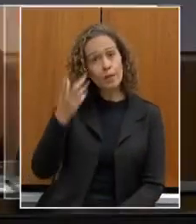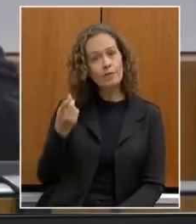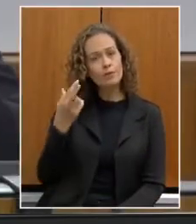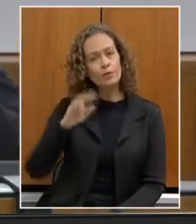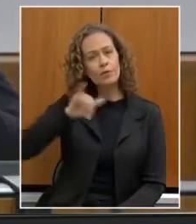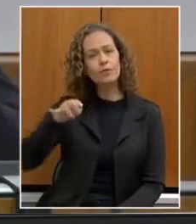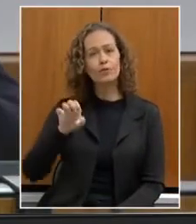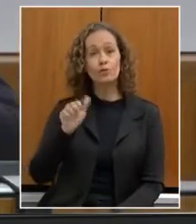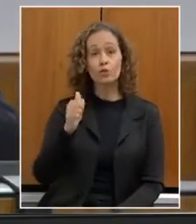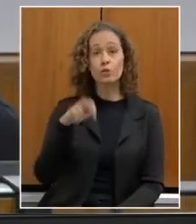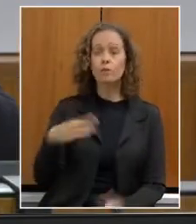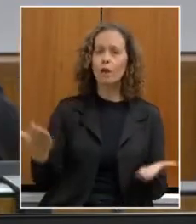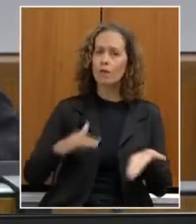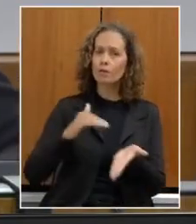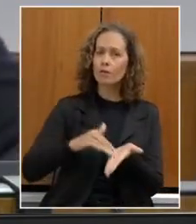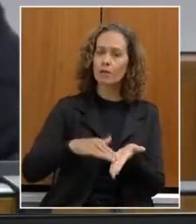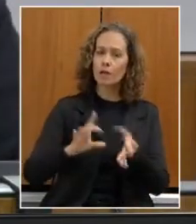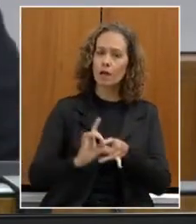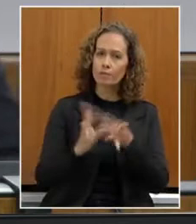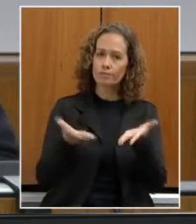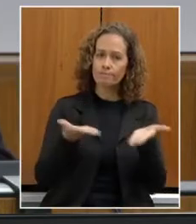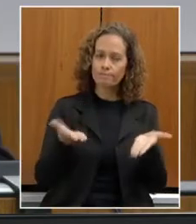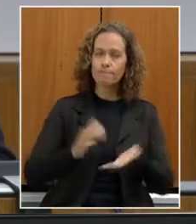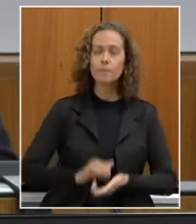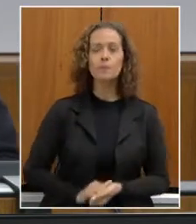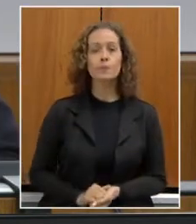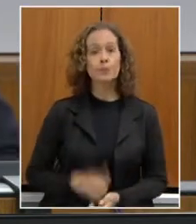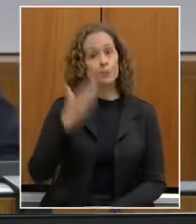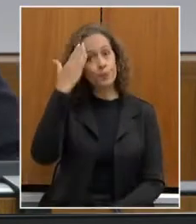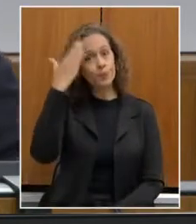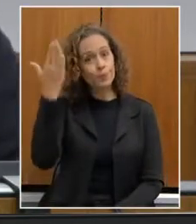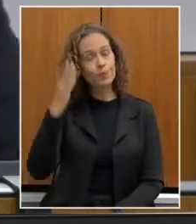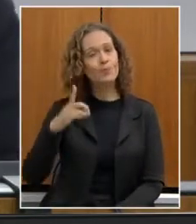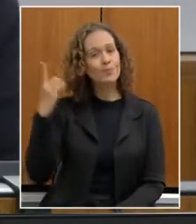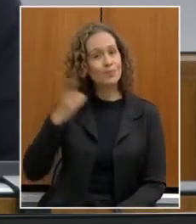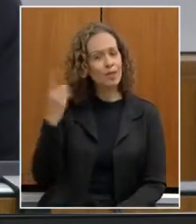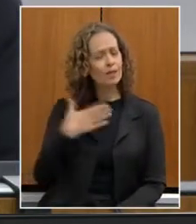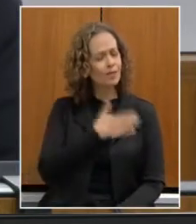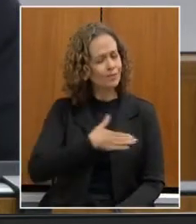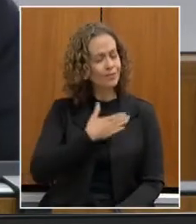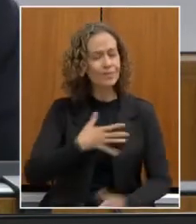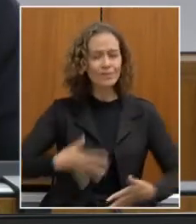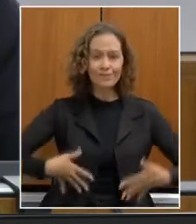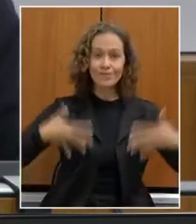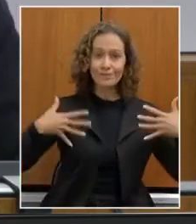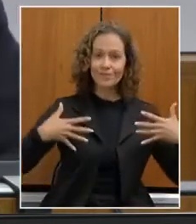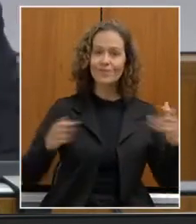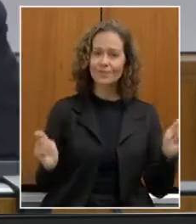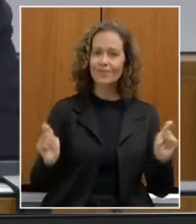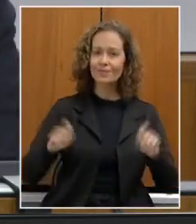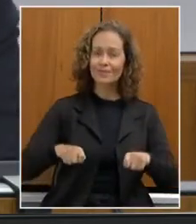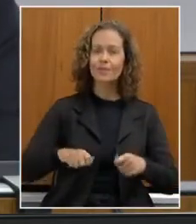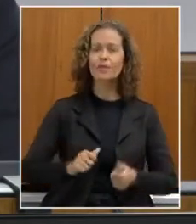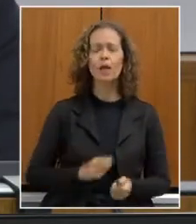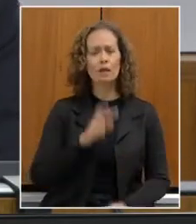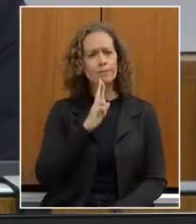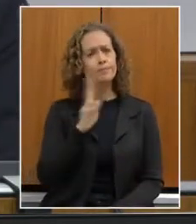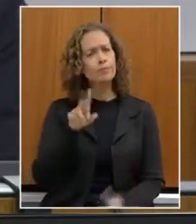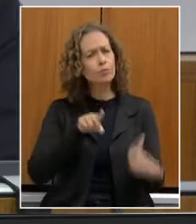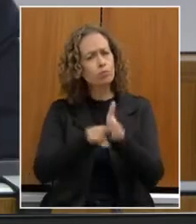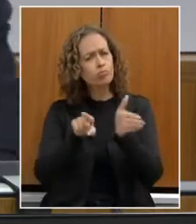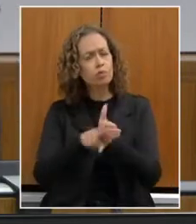secretário obrigado deputado Jean Freire é um prazer poder responder as suas